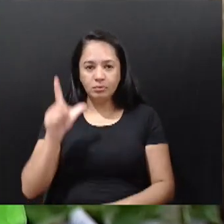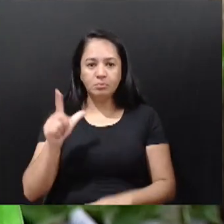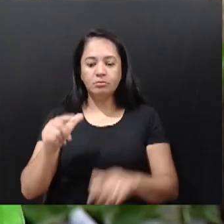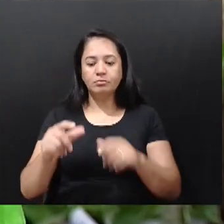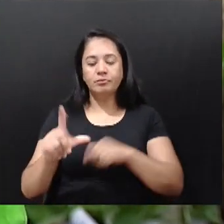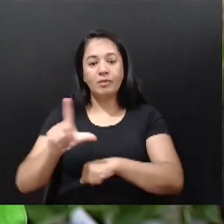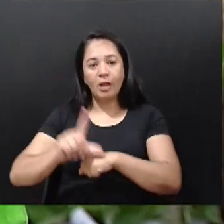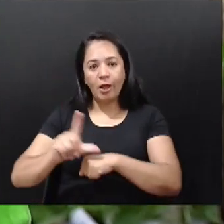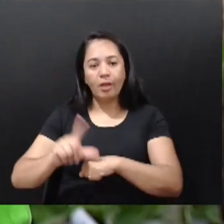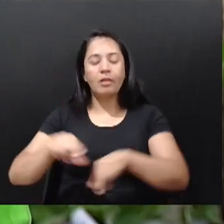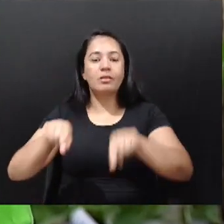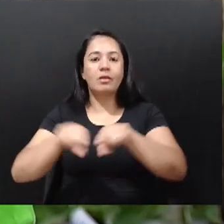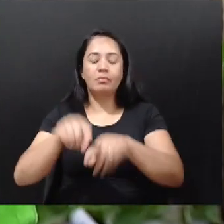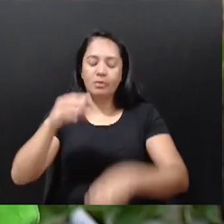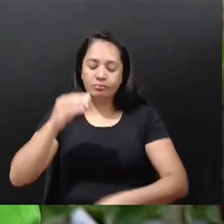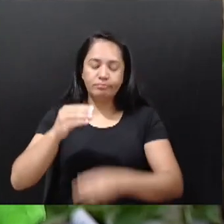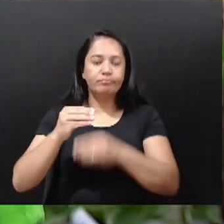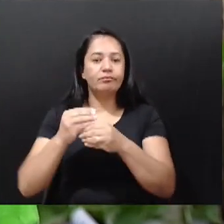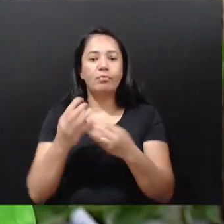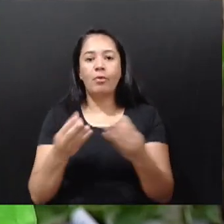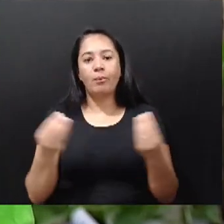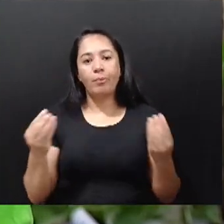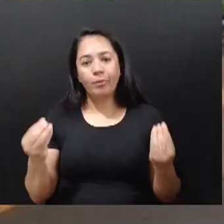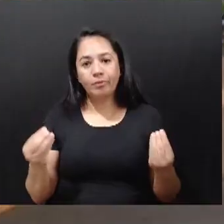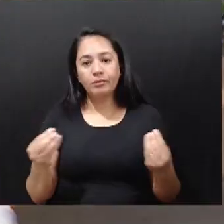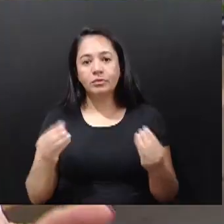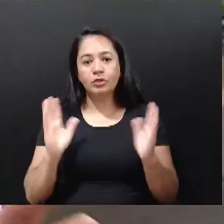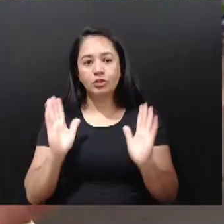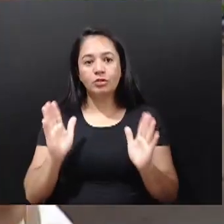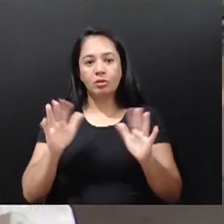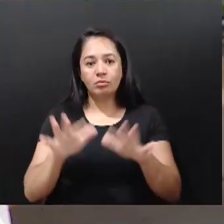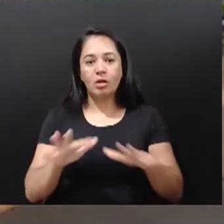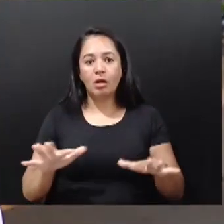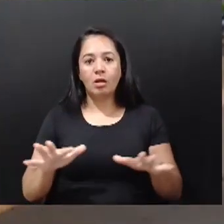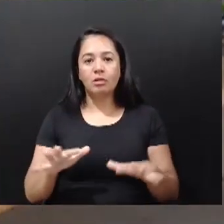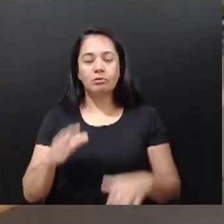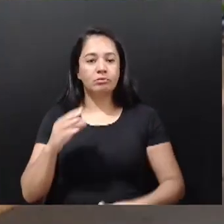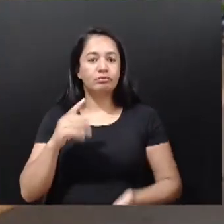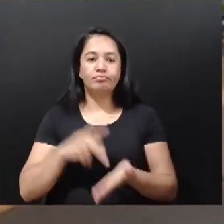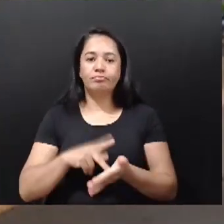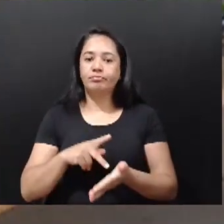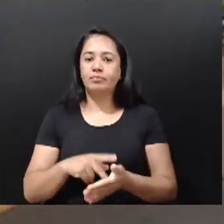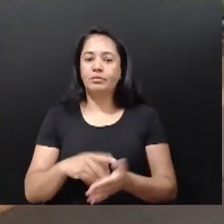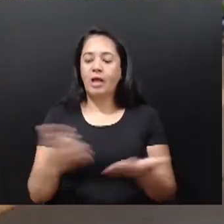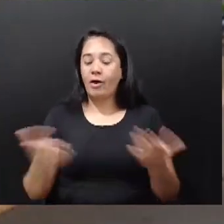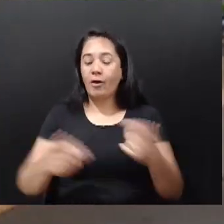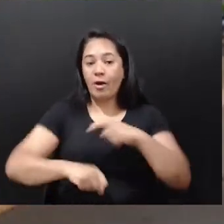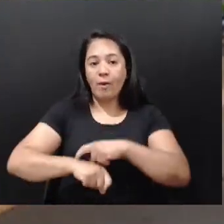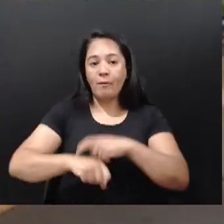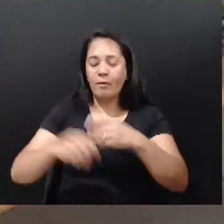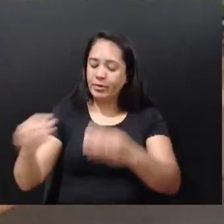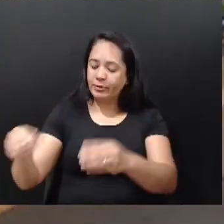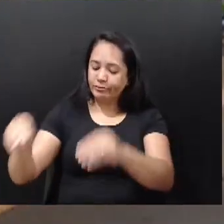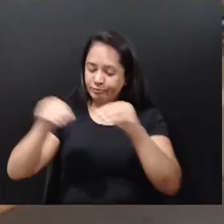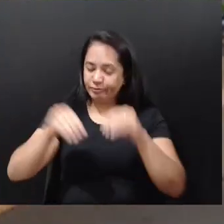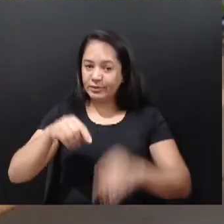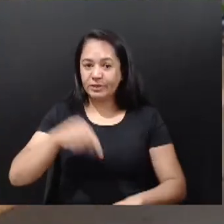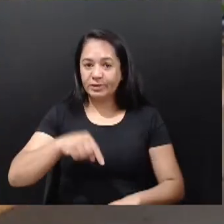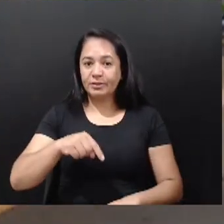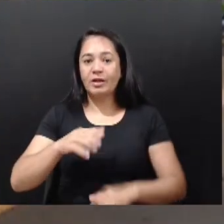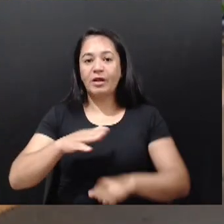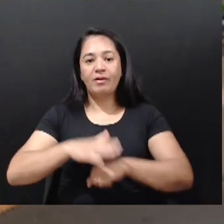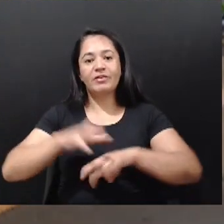agregar muito, né? Porque já é um mercado que já é consolidado. É o momento agora de vir para cá e poder realmente fazer a diferença com a